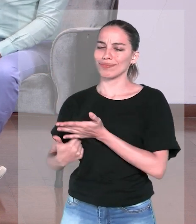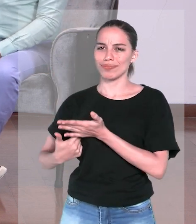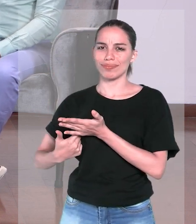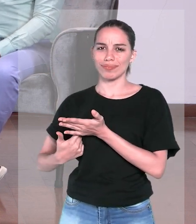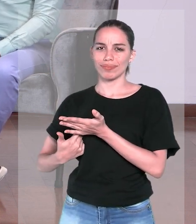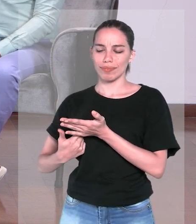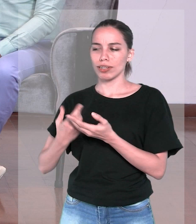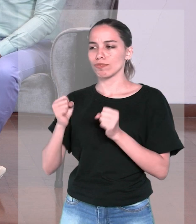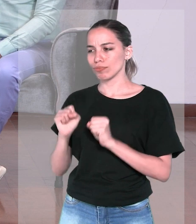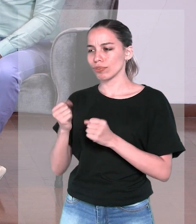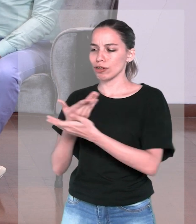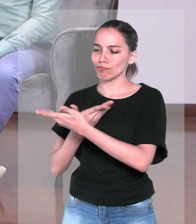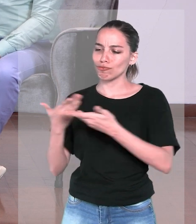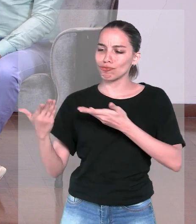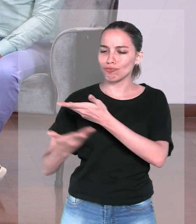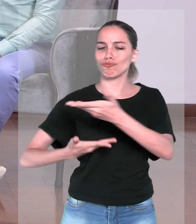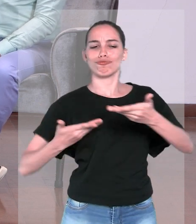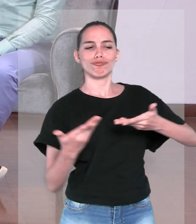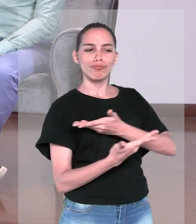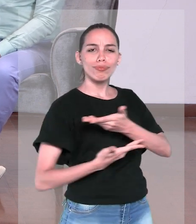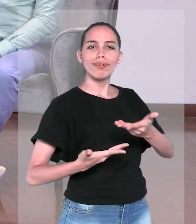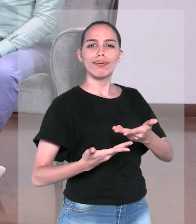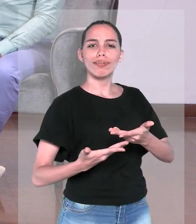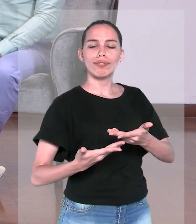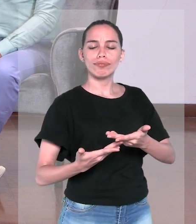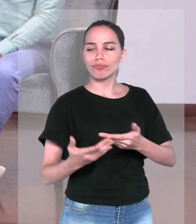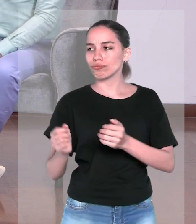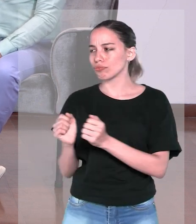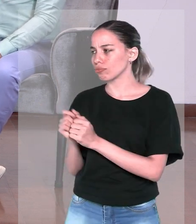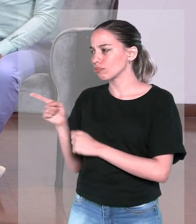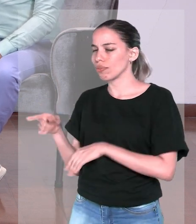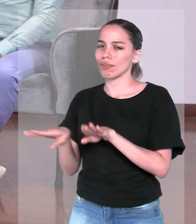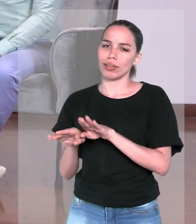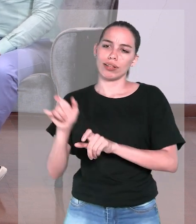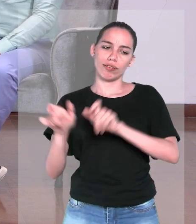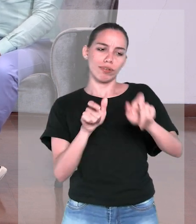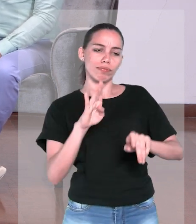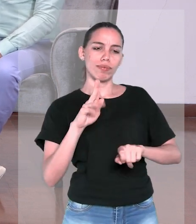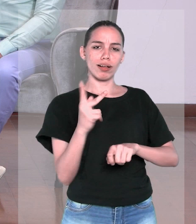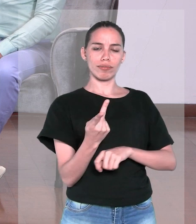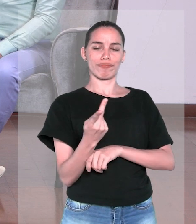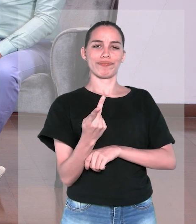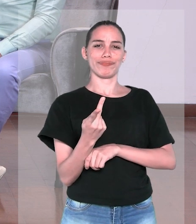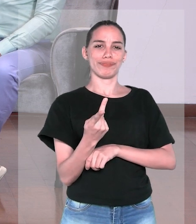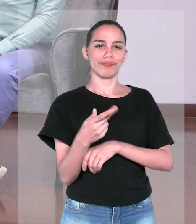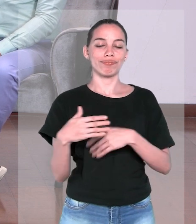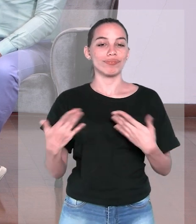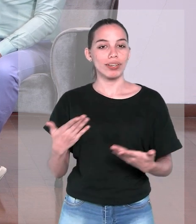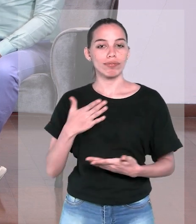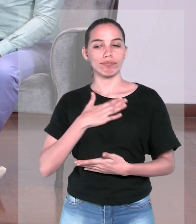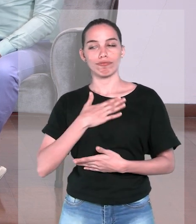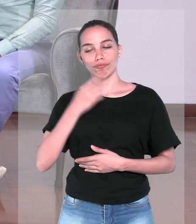as minhas ideias, os meus pensamentos, os meus sentimentos, as minhas palavras transformadas em livros. Então,